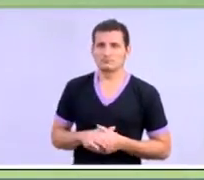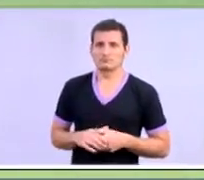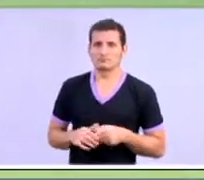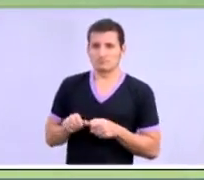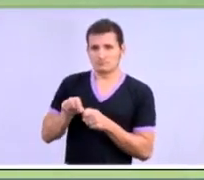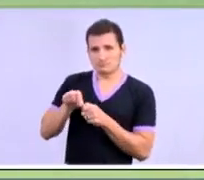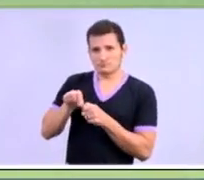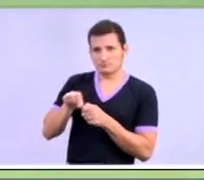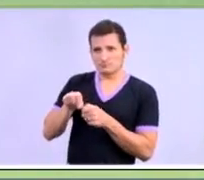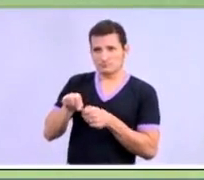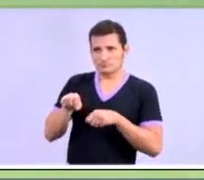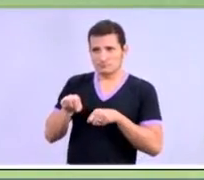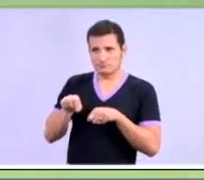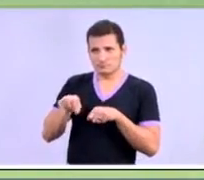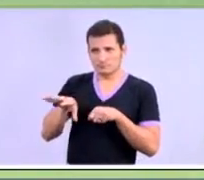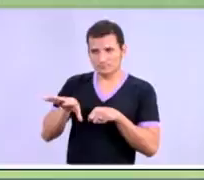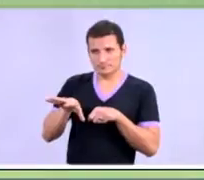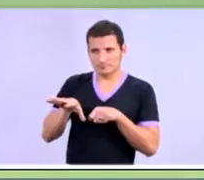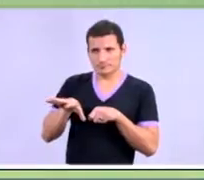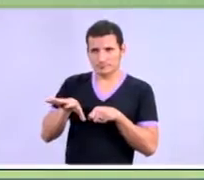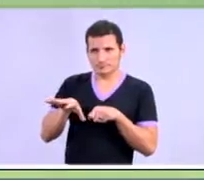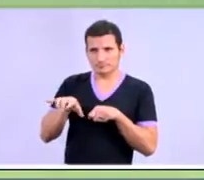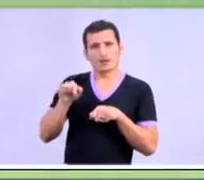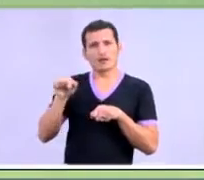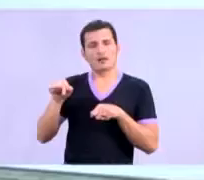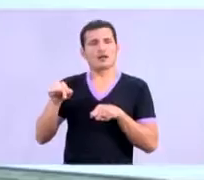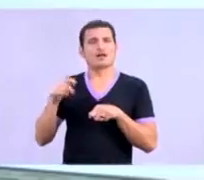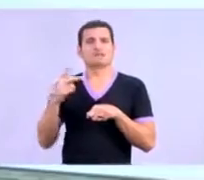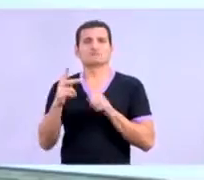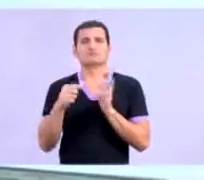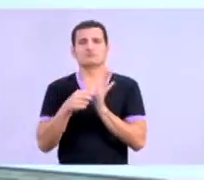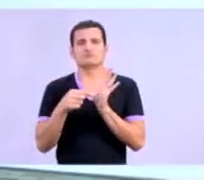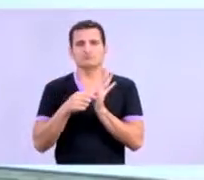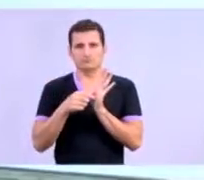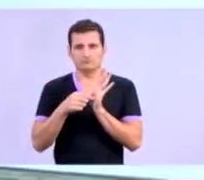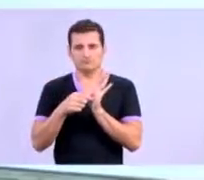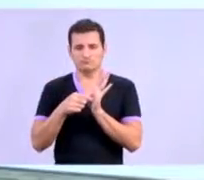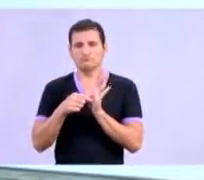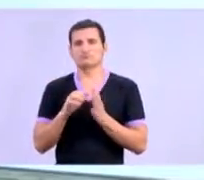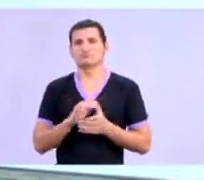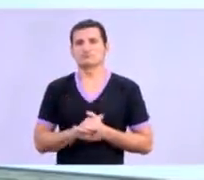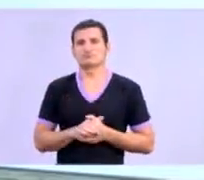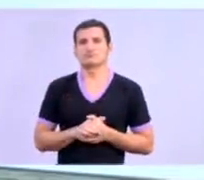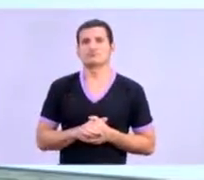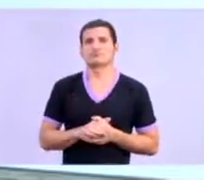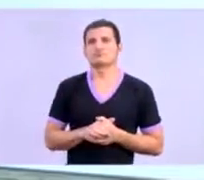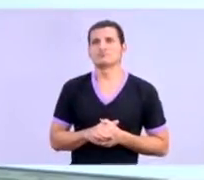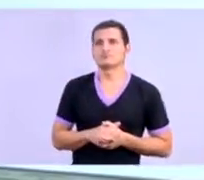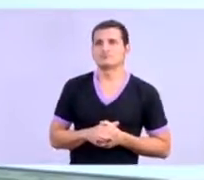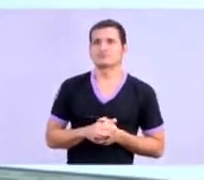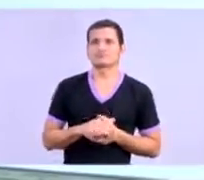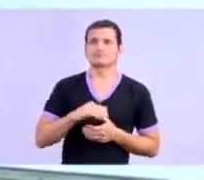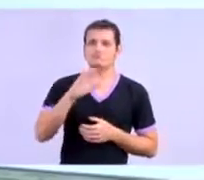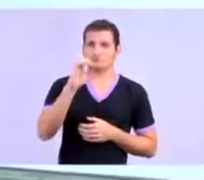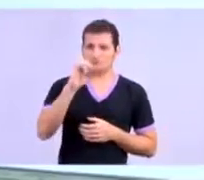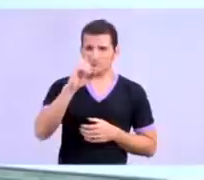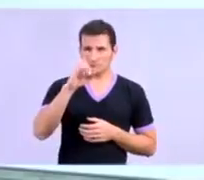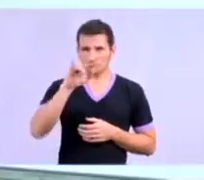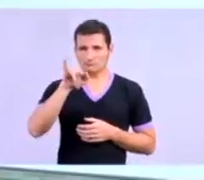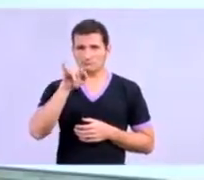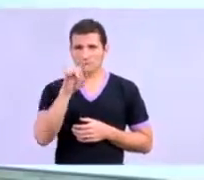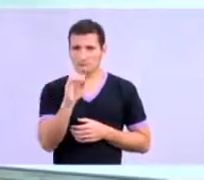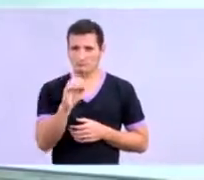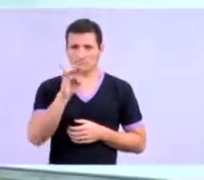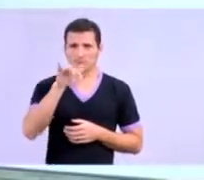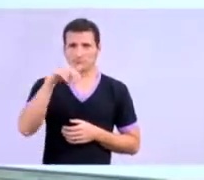que vai ser sua ferramenta, né, sua linguagem de comunicação, luz, né? Então, nós vamos transformar um código binário. O código binário